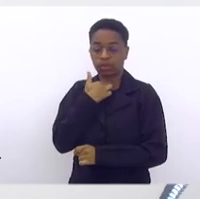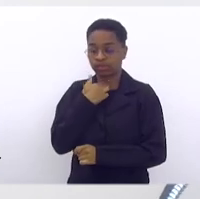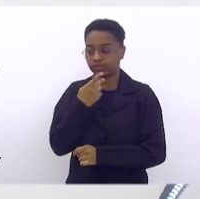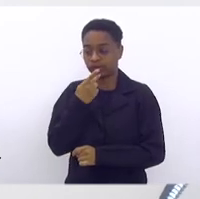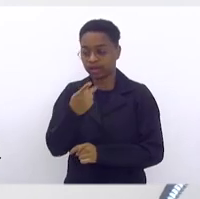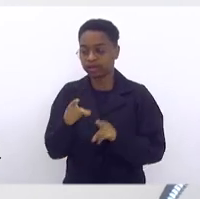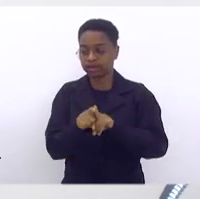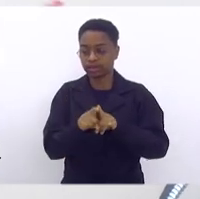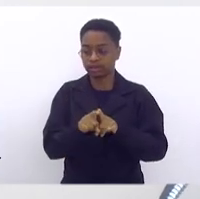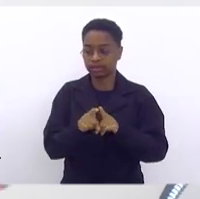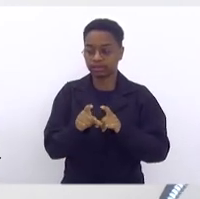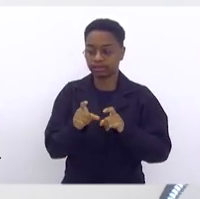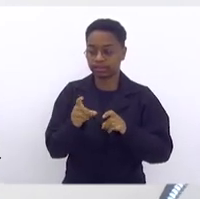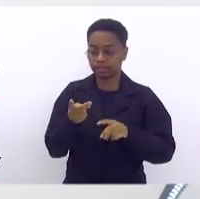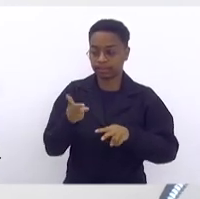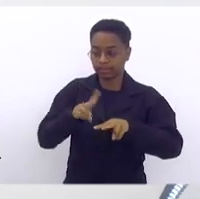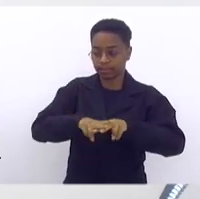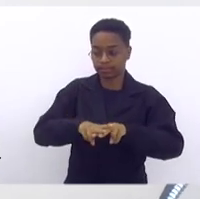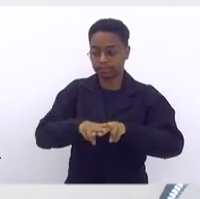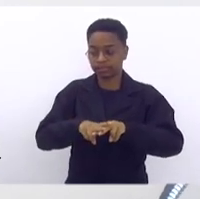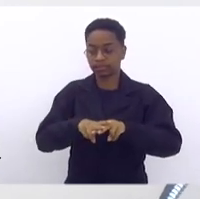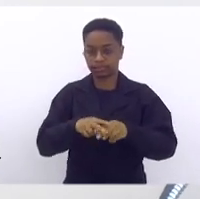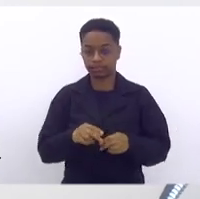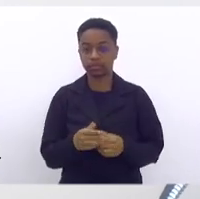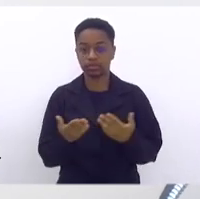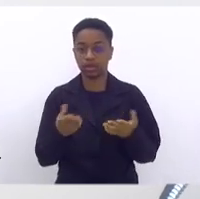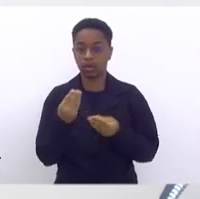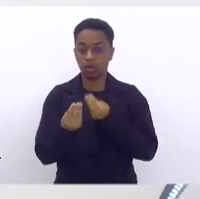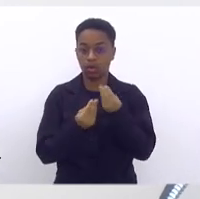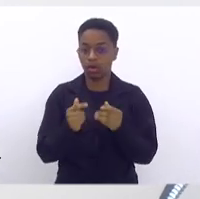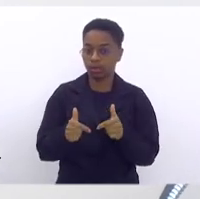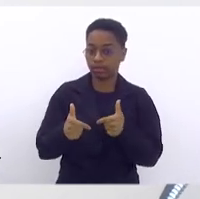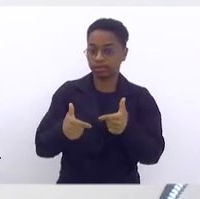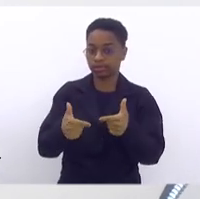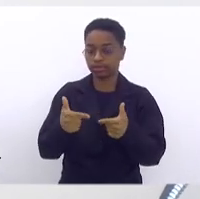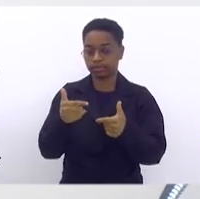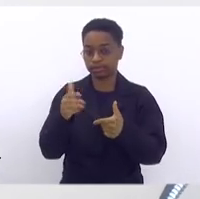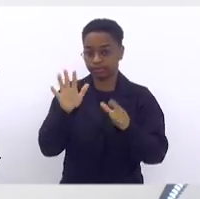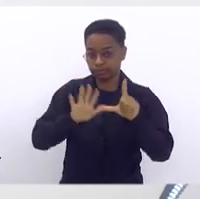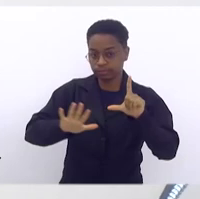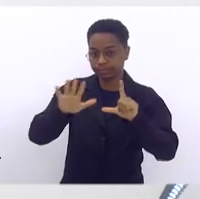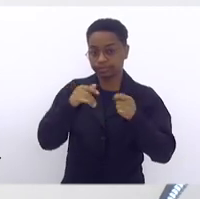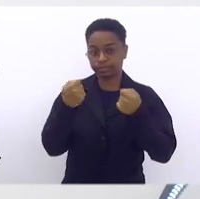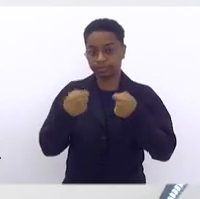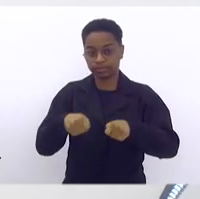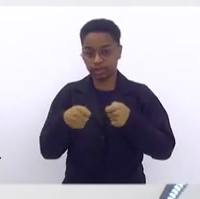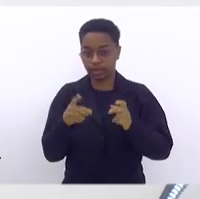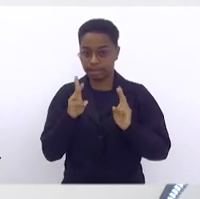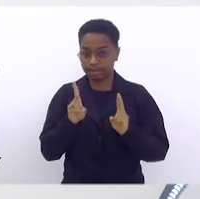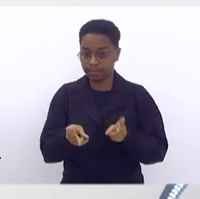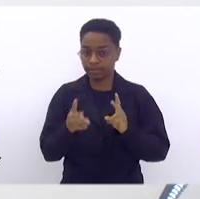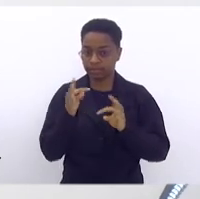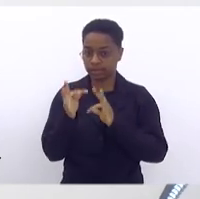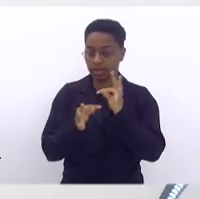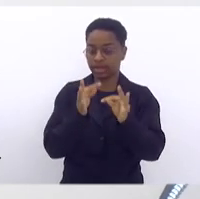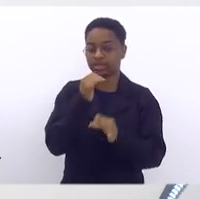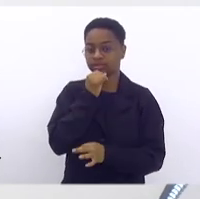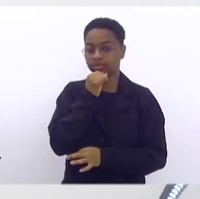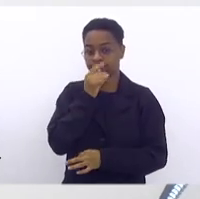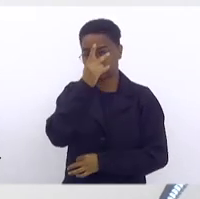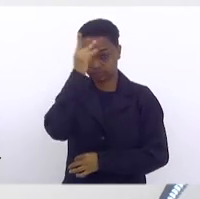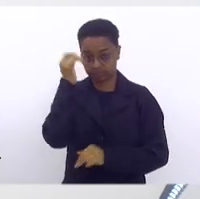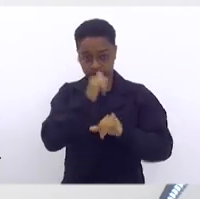que a gente pode lidar com a plataforma de falar, cara, a gente tem que ter o mesmo tratamento. Se uma pessoa fala uma